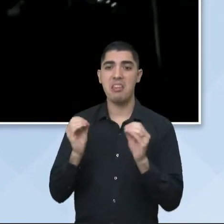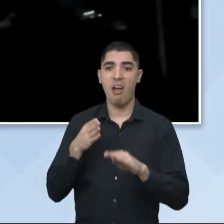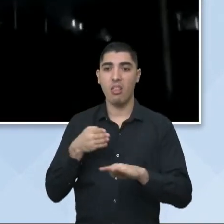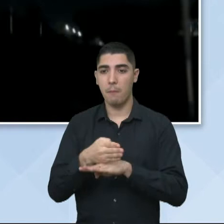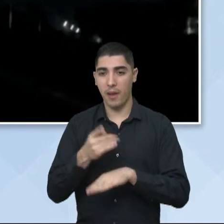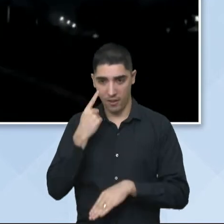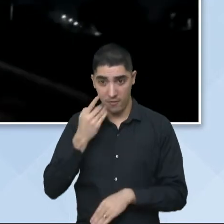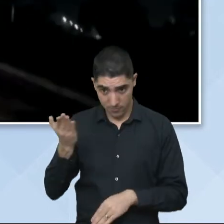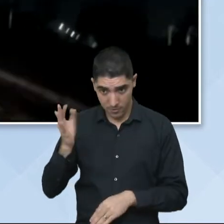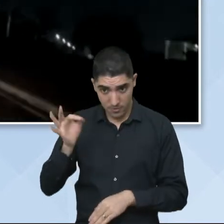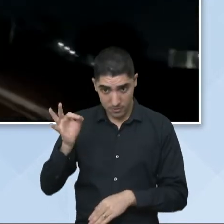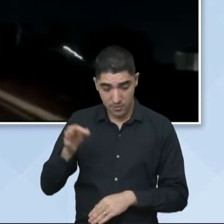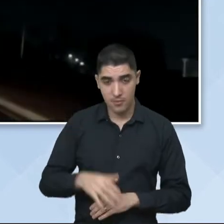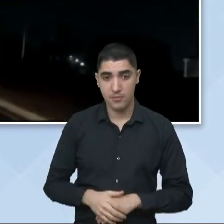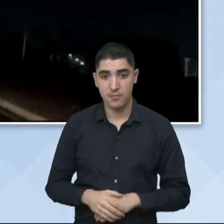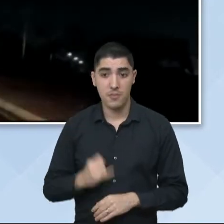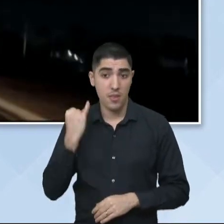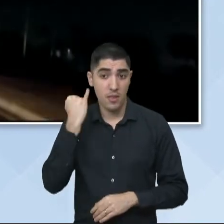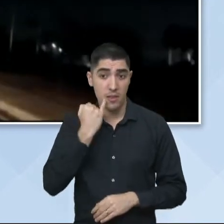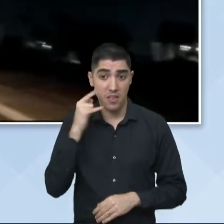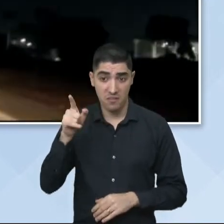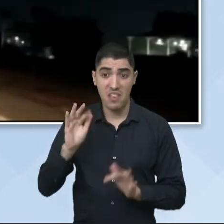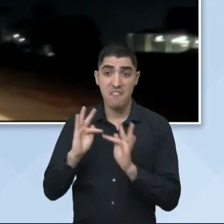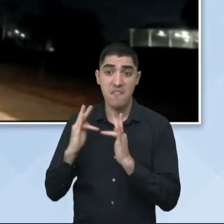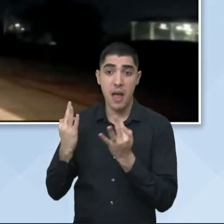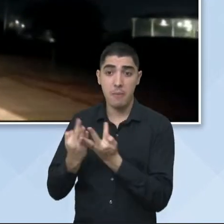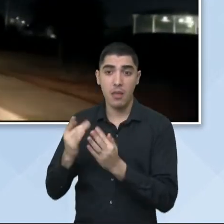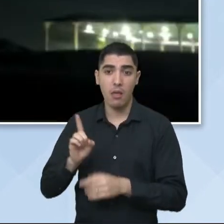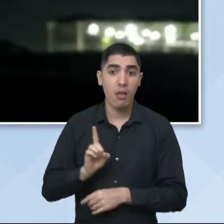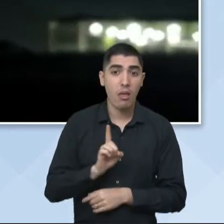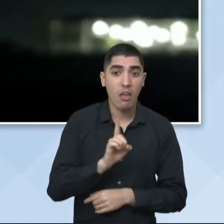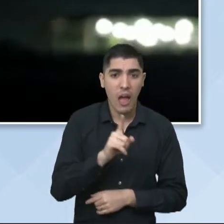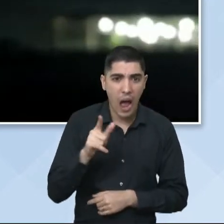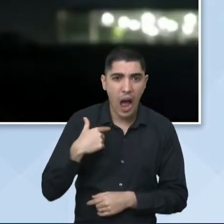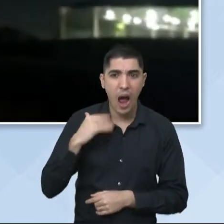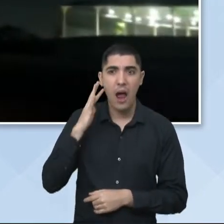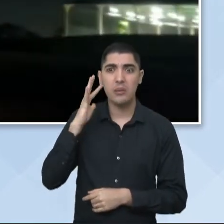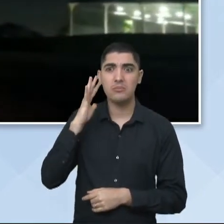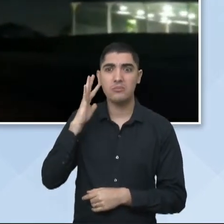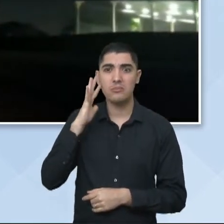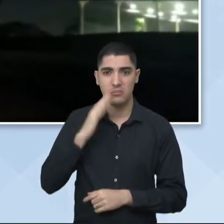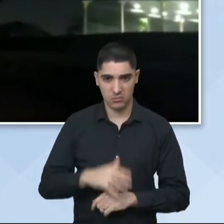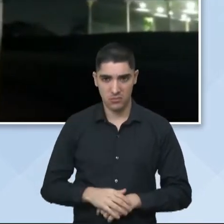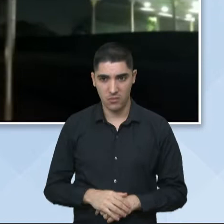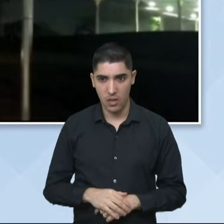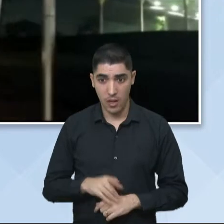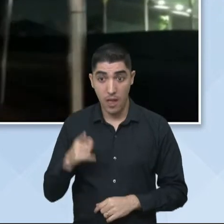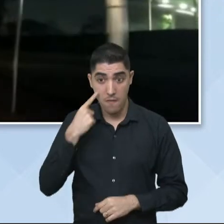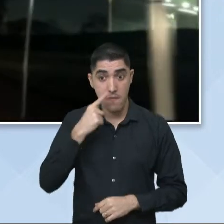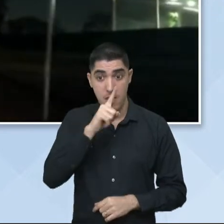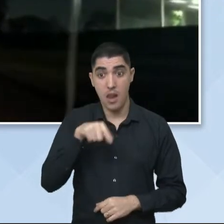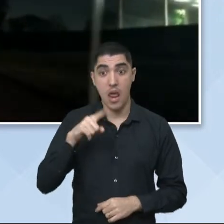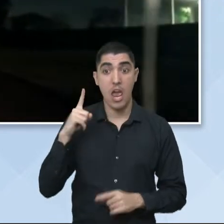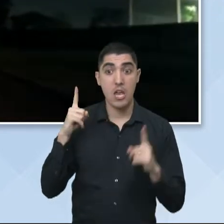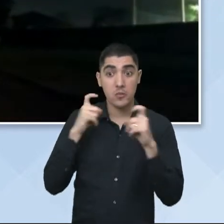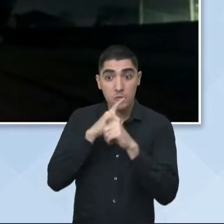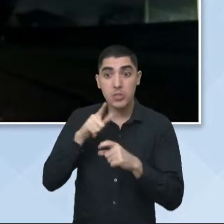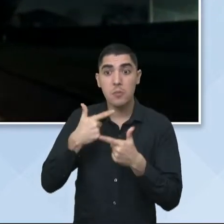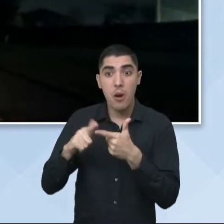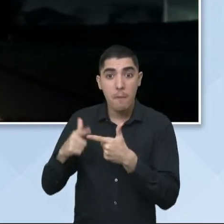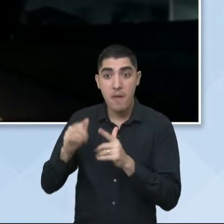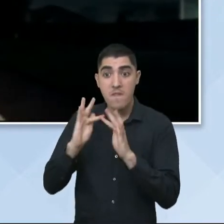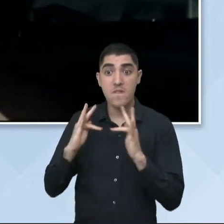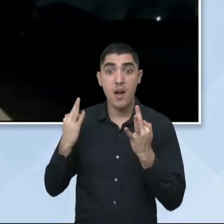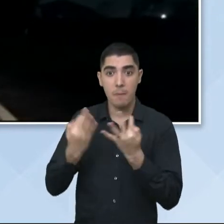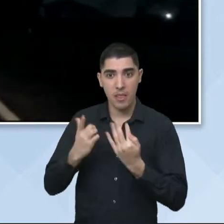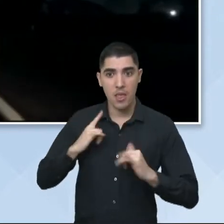Luiz? Se passasse com a sua família lá, você não ia pensar assim não, viu? Você ia ver o risco que as famílias estão